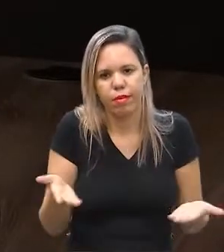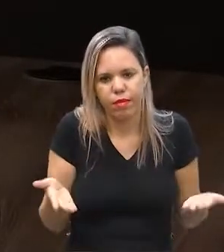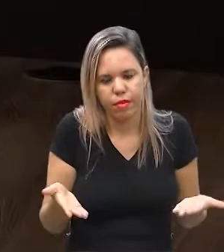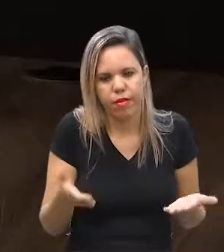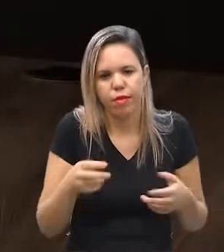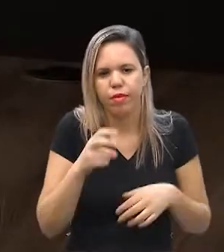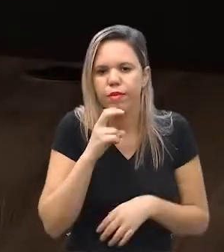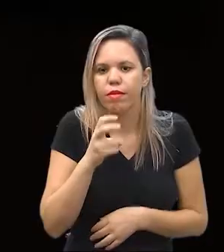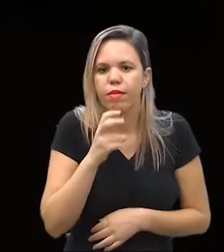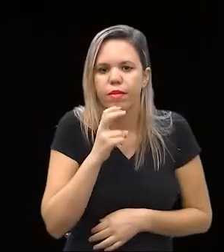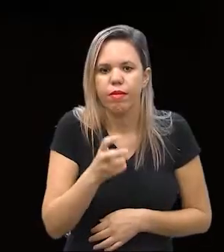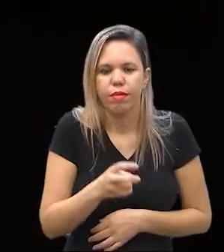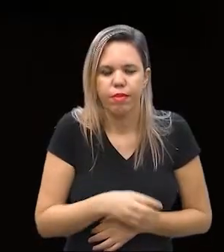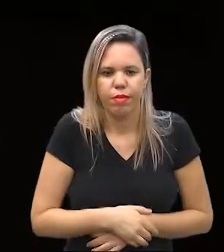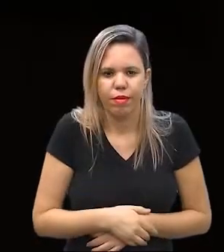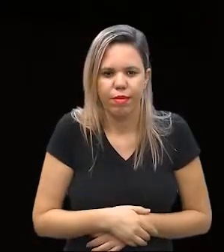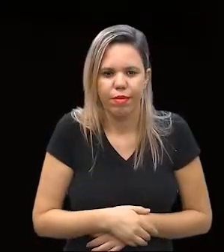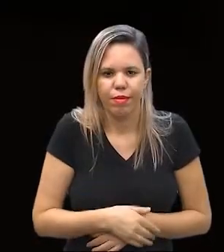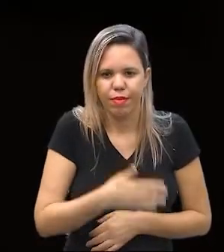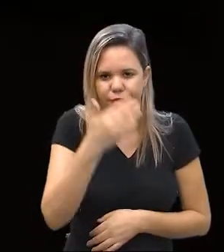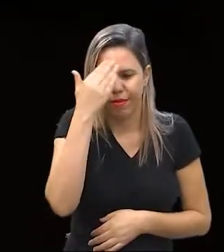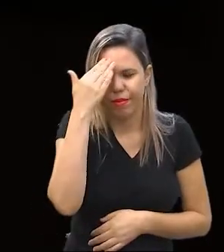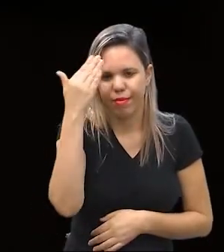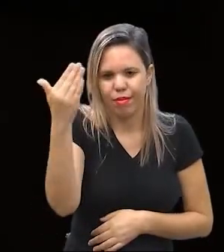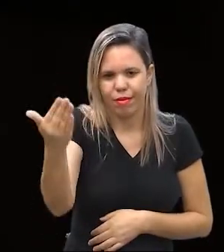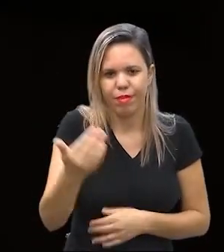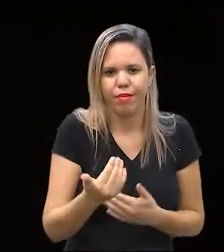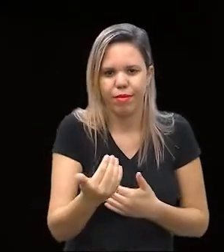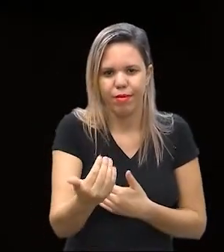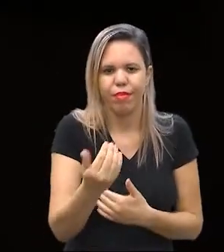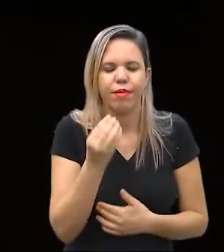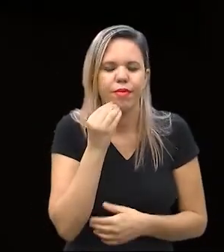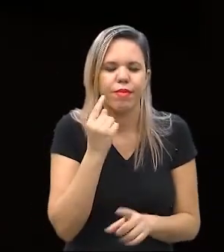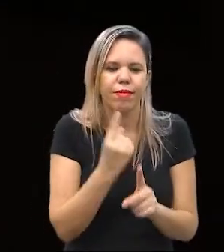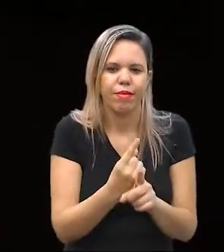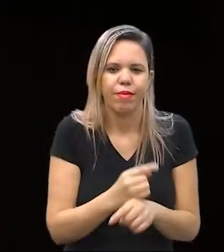de Sorocaba. Gente, muito obrigado e até uma próxima